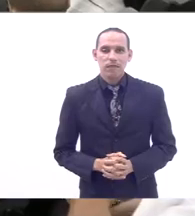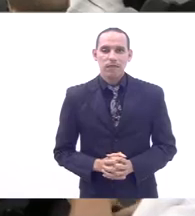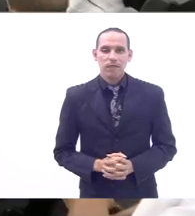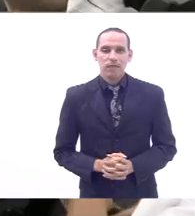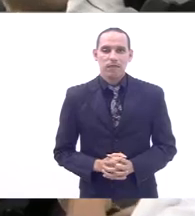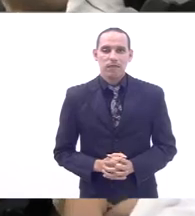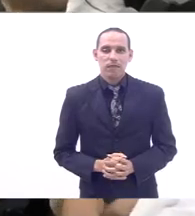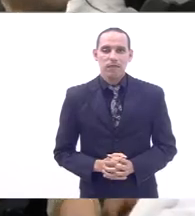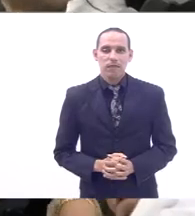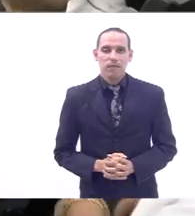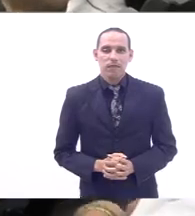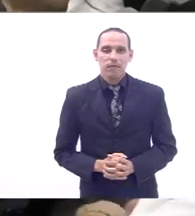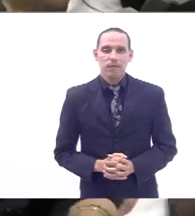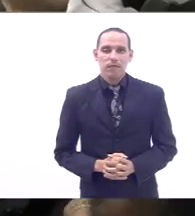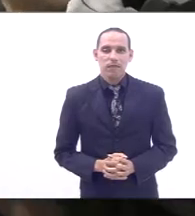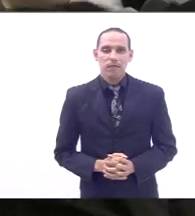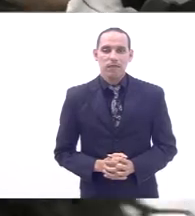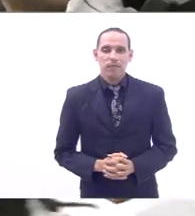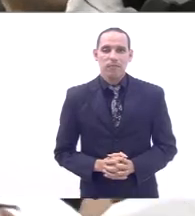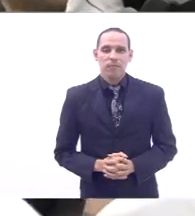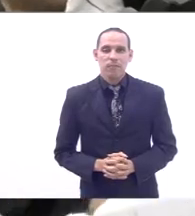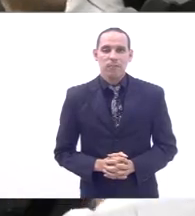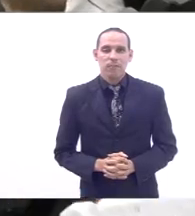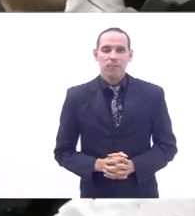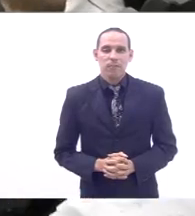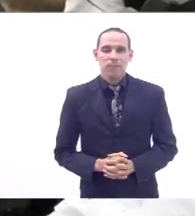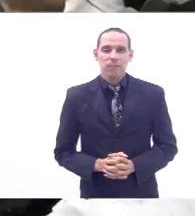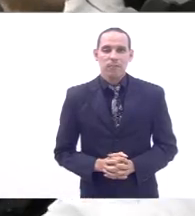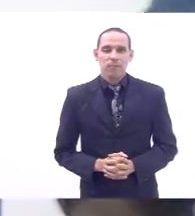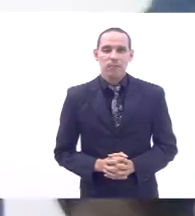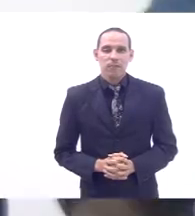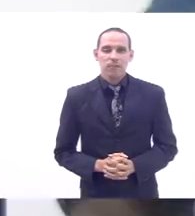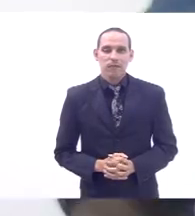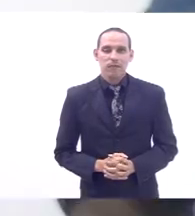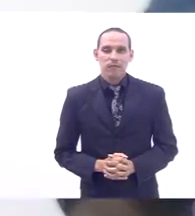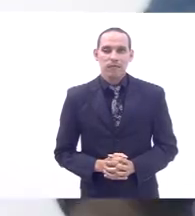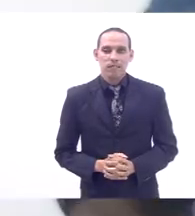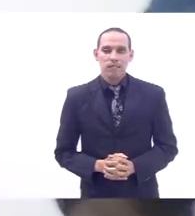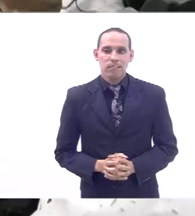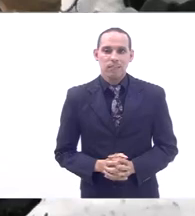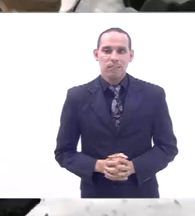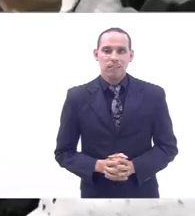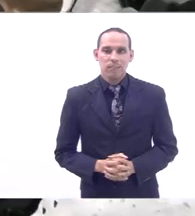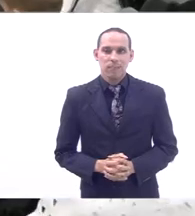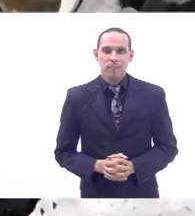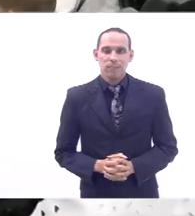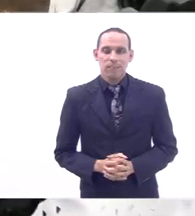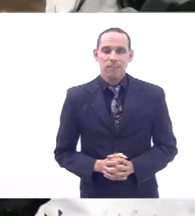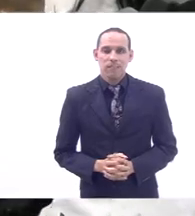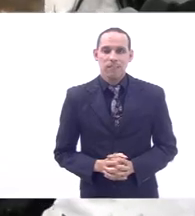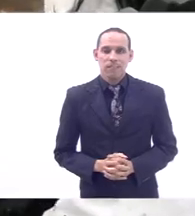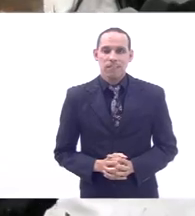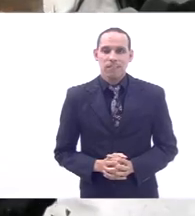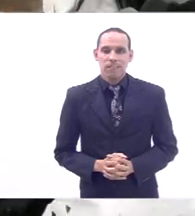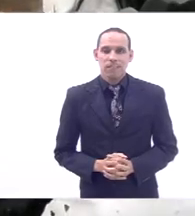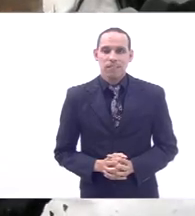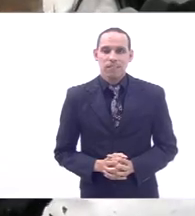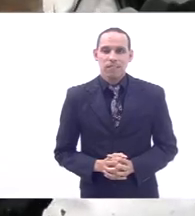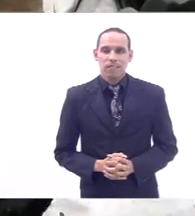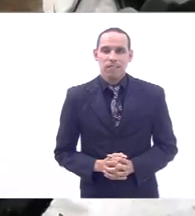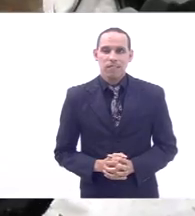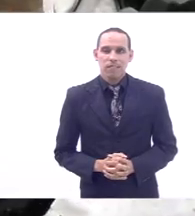Ayagbo Ayato. Eriwo ya. Ayagbo Ayato.